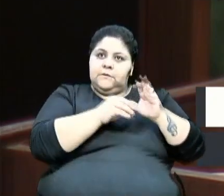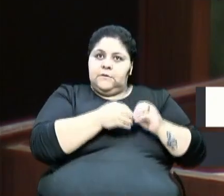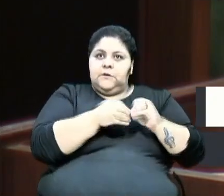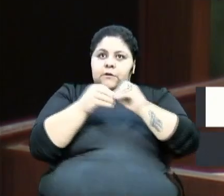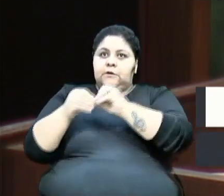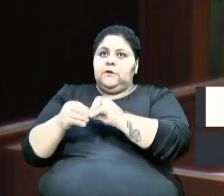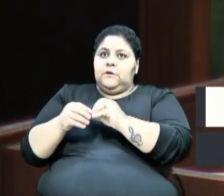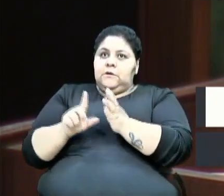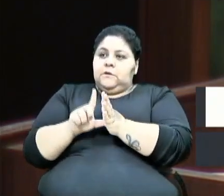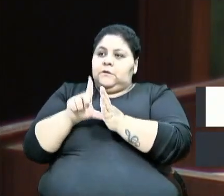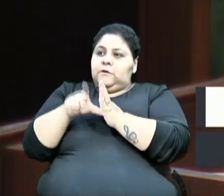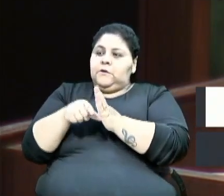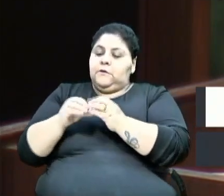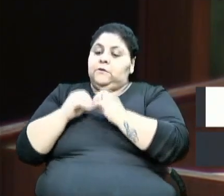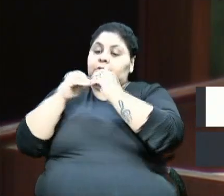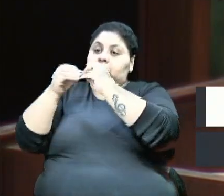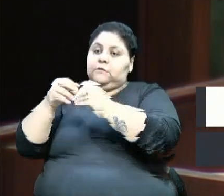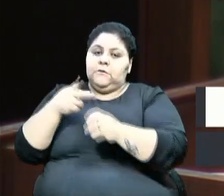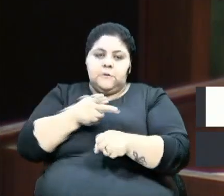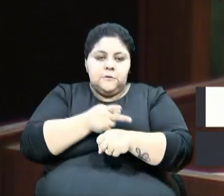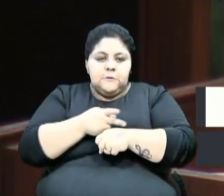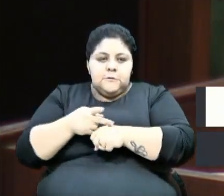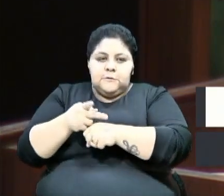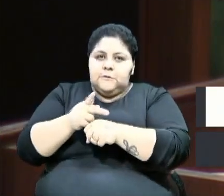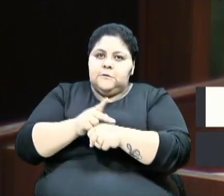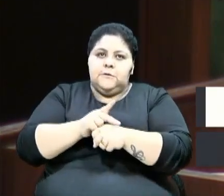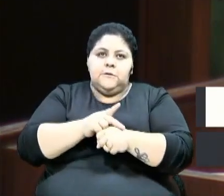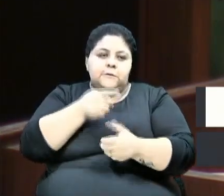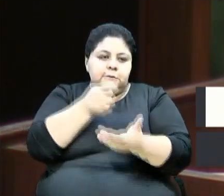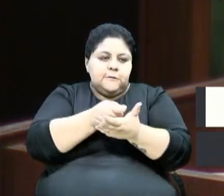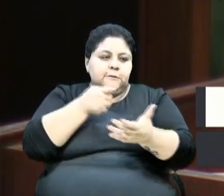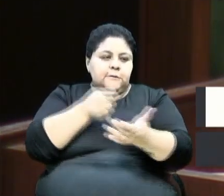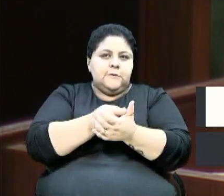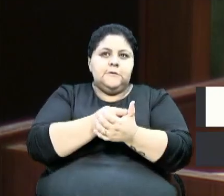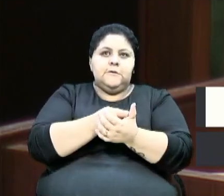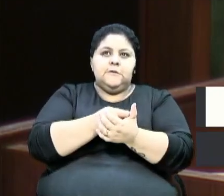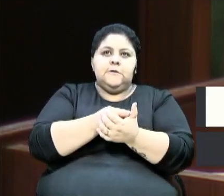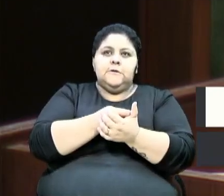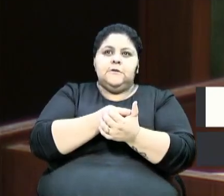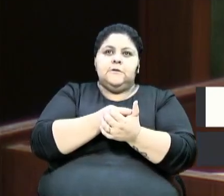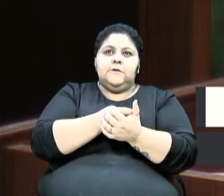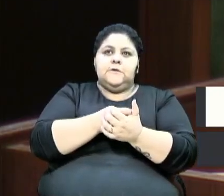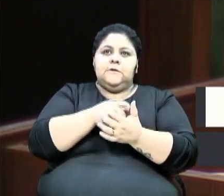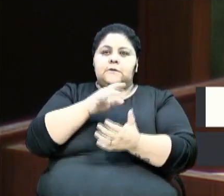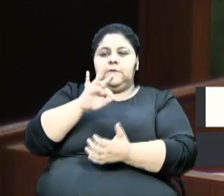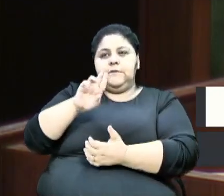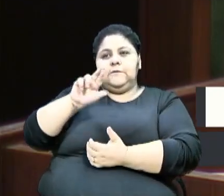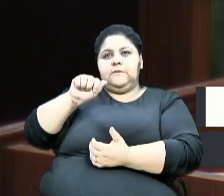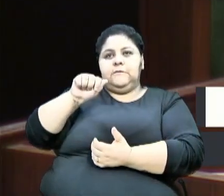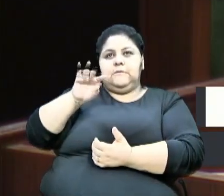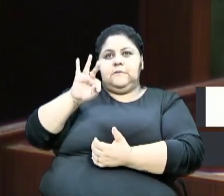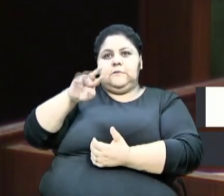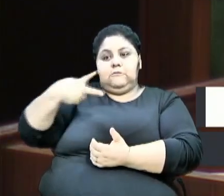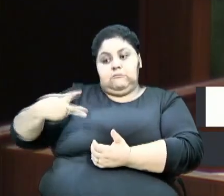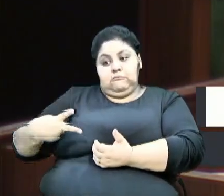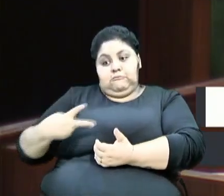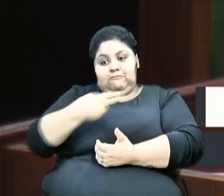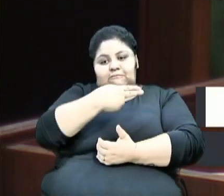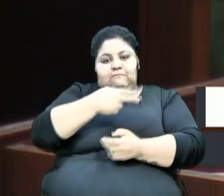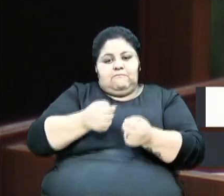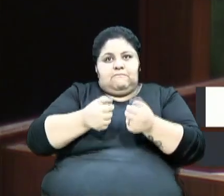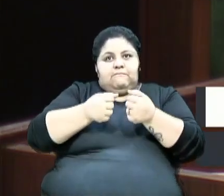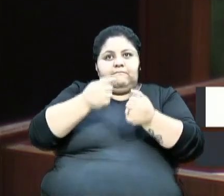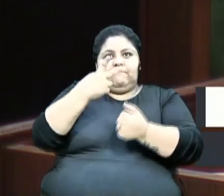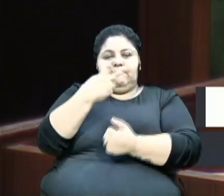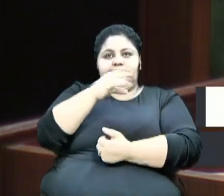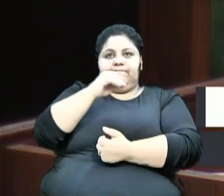pós-adoção, investigamos casos de maus tratos e muitas pessoas foram condenadas na justiça, Castramos quase 20 mil animais e